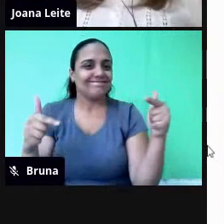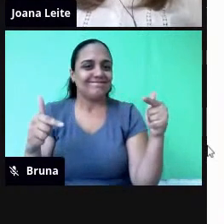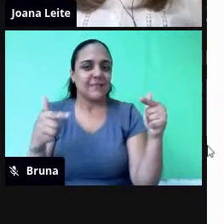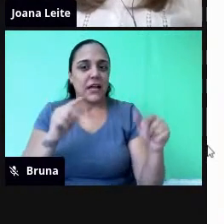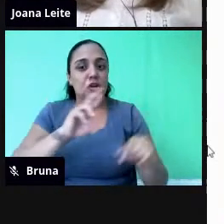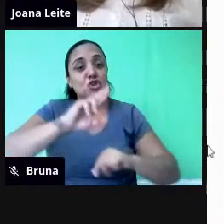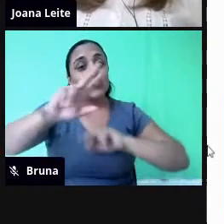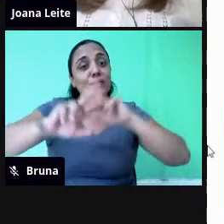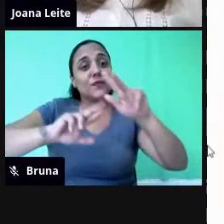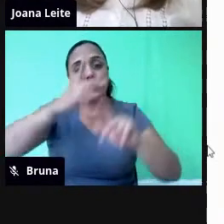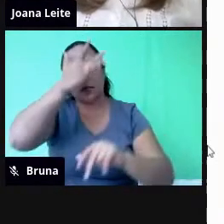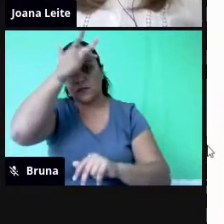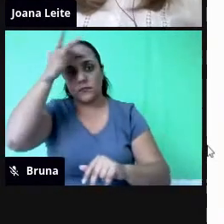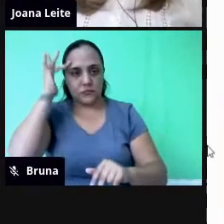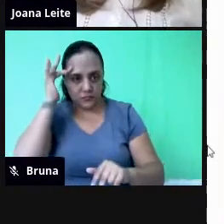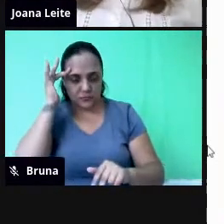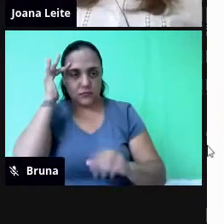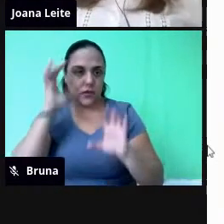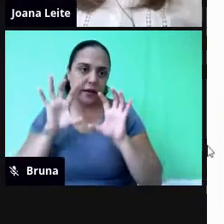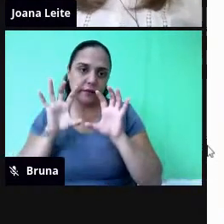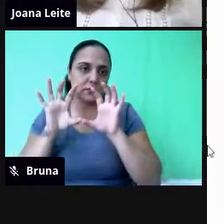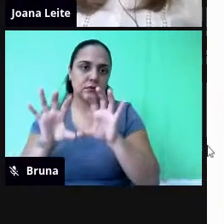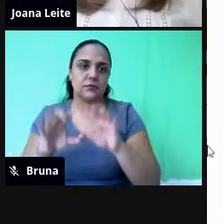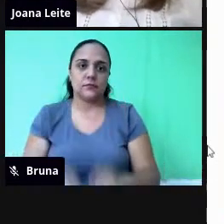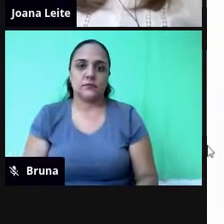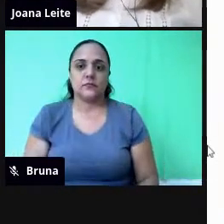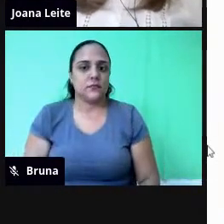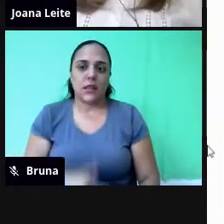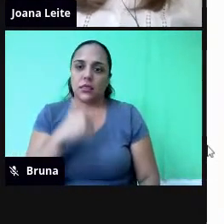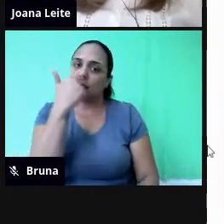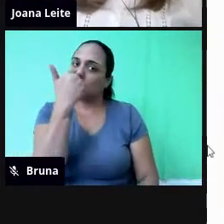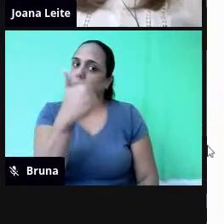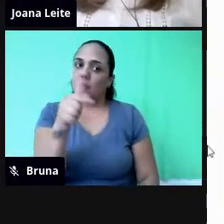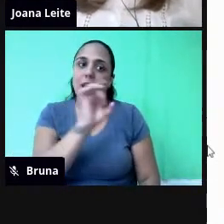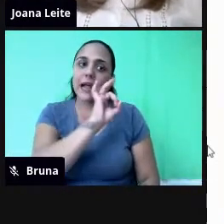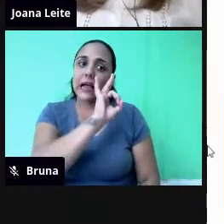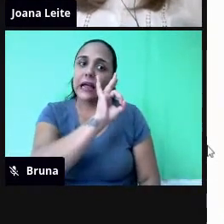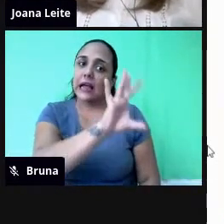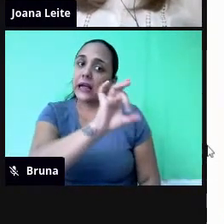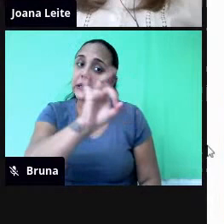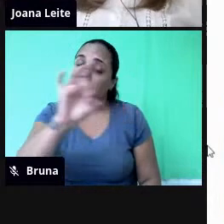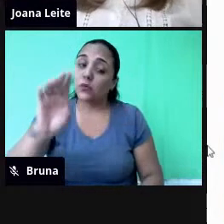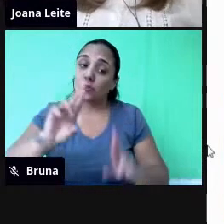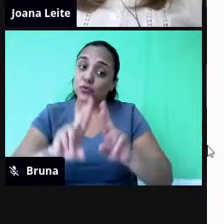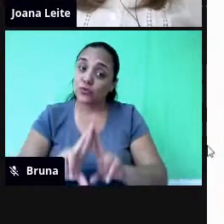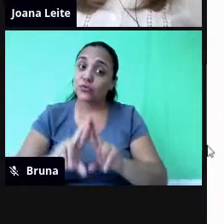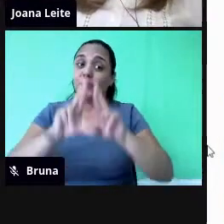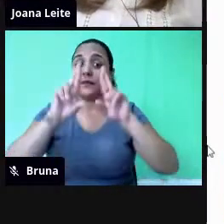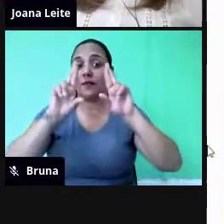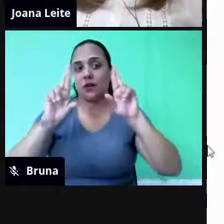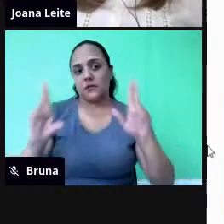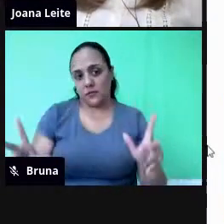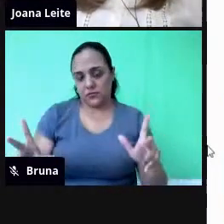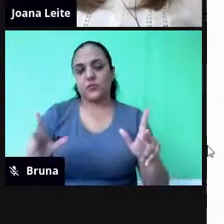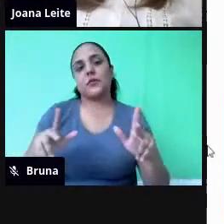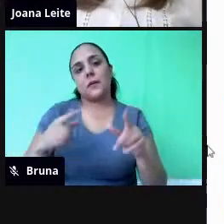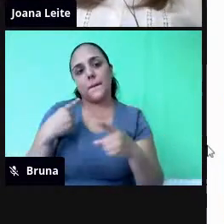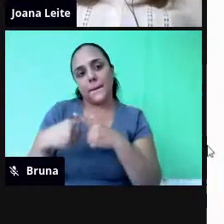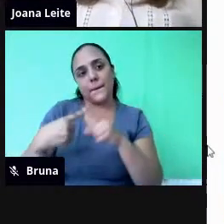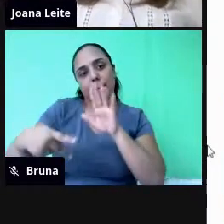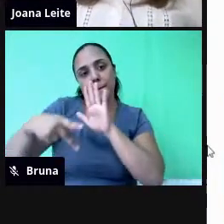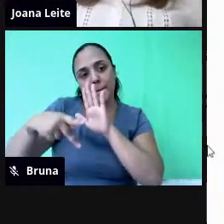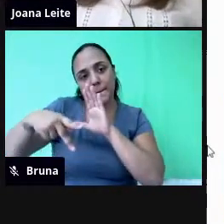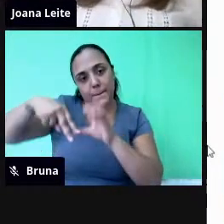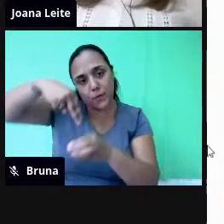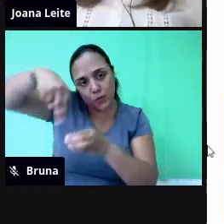porque na literatura é assim que se faz e vai dar certo para todo mundo. Não, cada um vai ser diferente e vai ter uma resposta diferente quando a gente trabalha a nutrição,